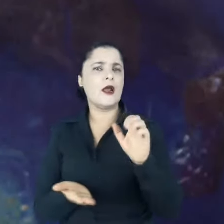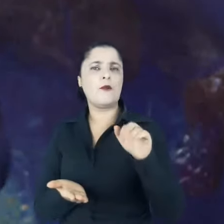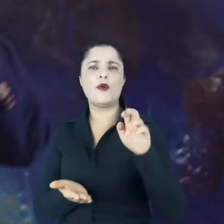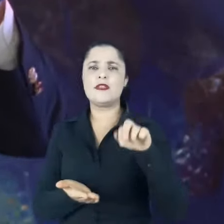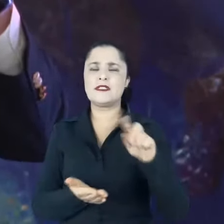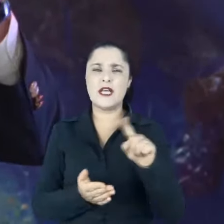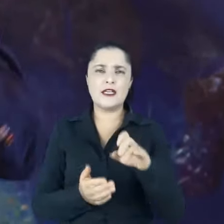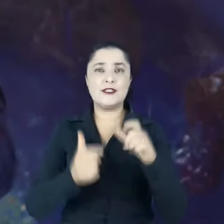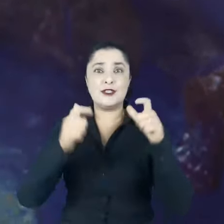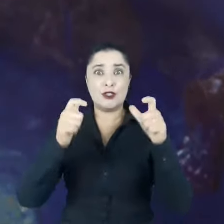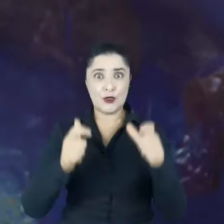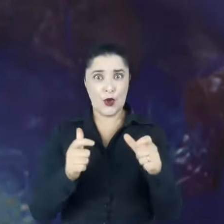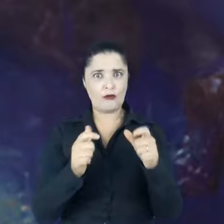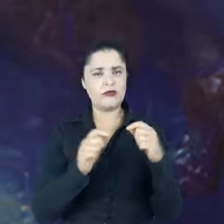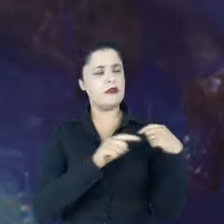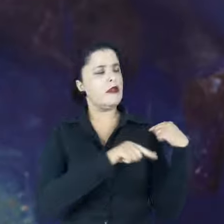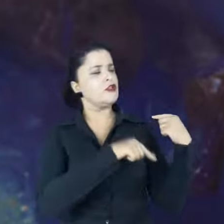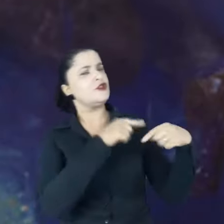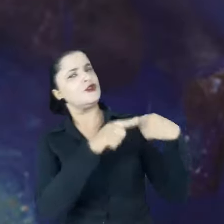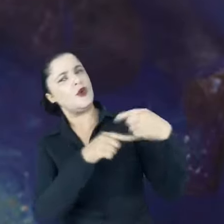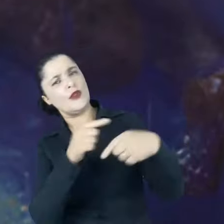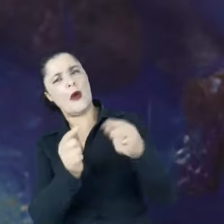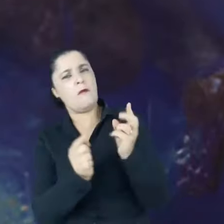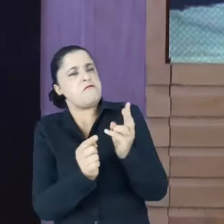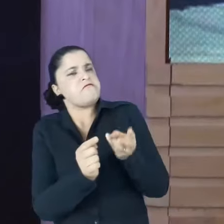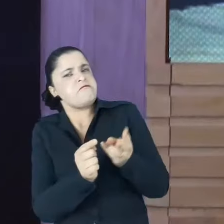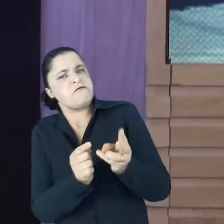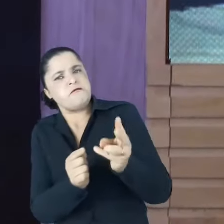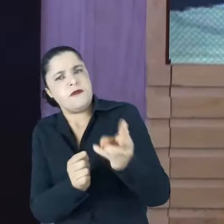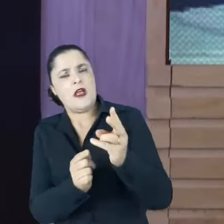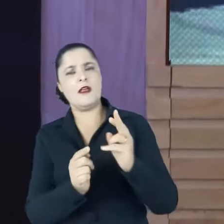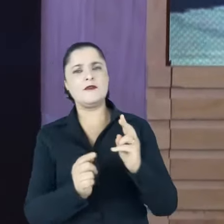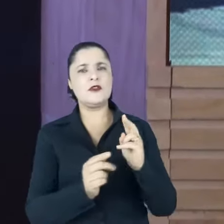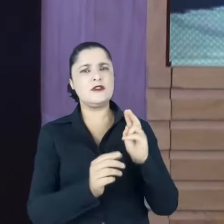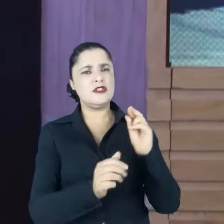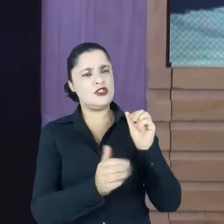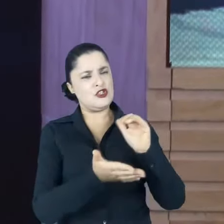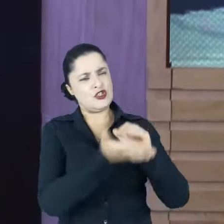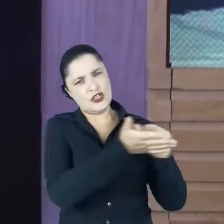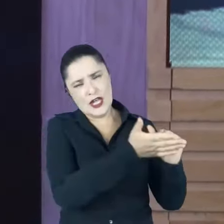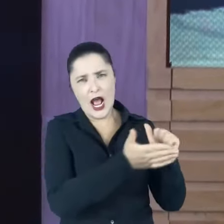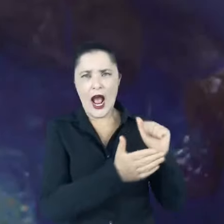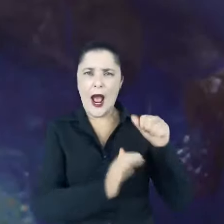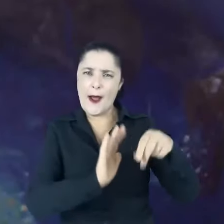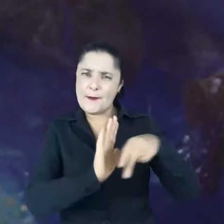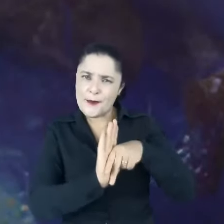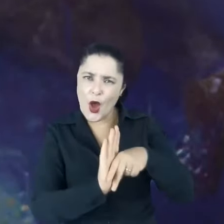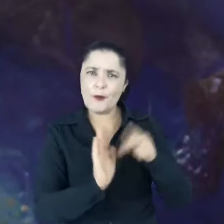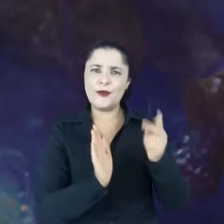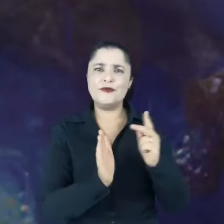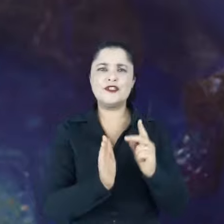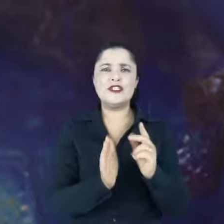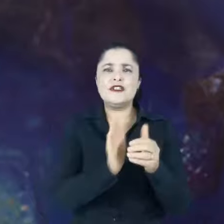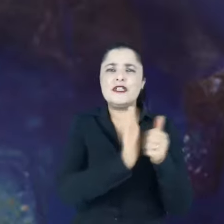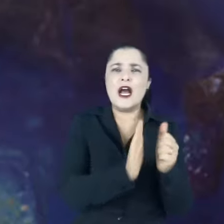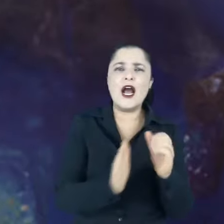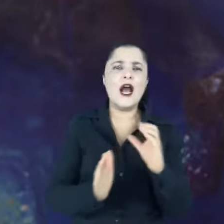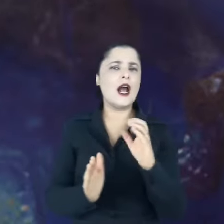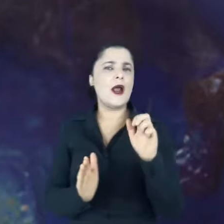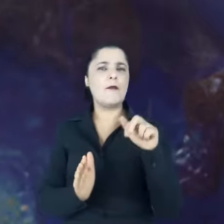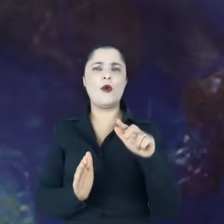tradicional e, entre aspas, duro de abater no ponto de vista de descarbonização, nós entendemos